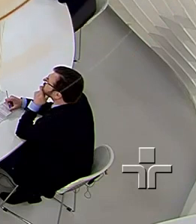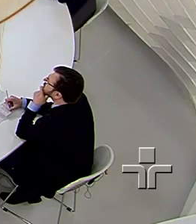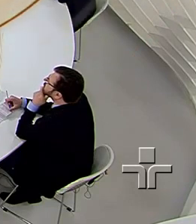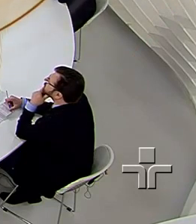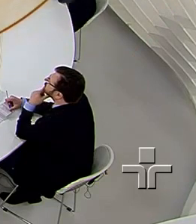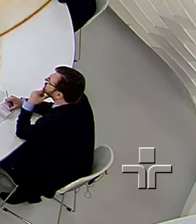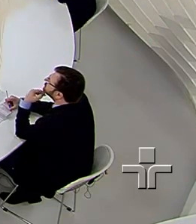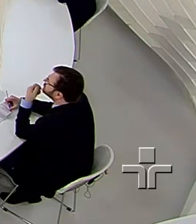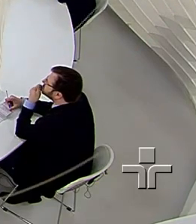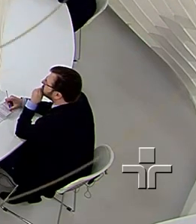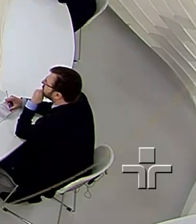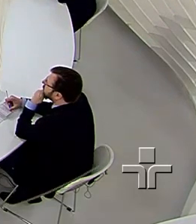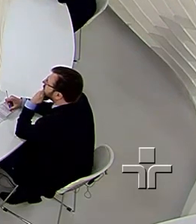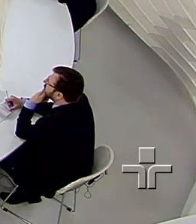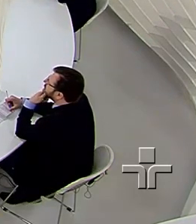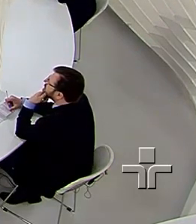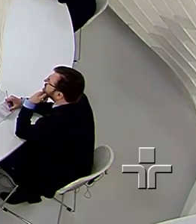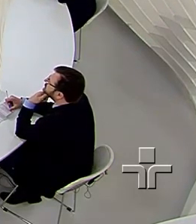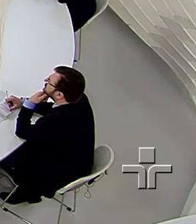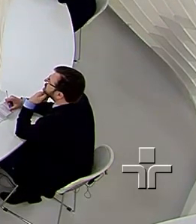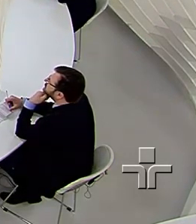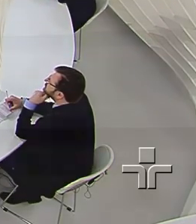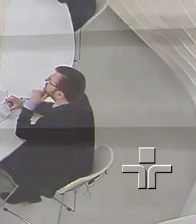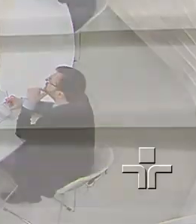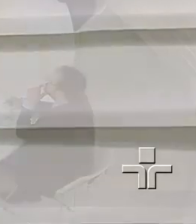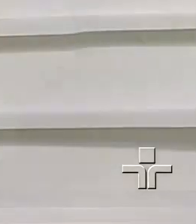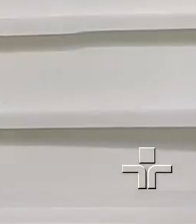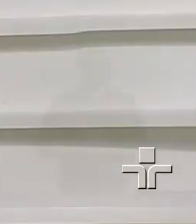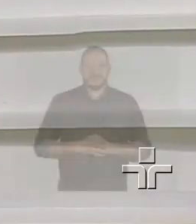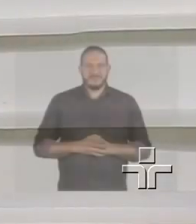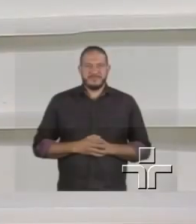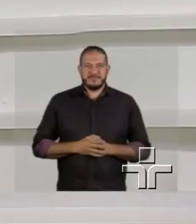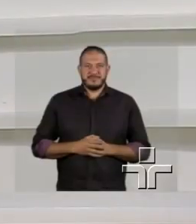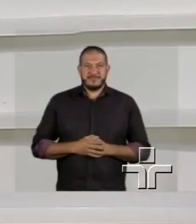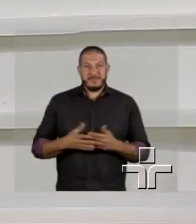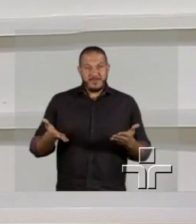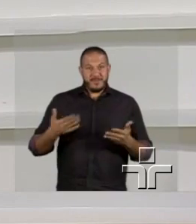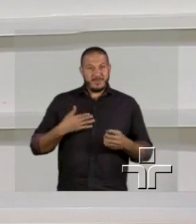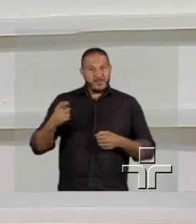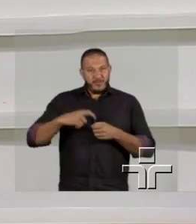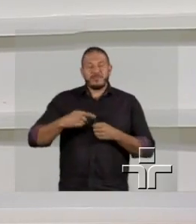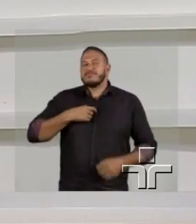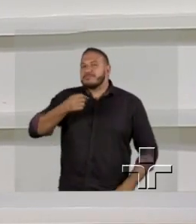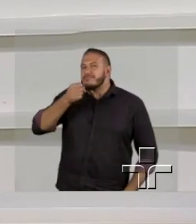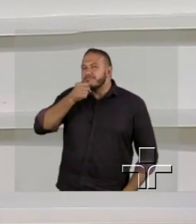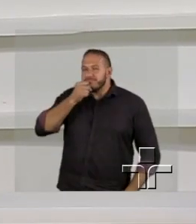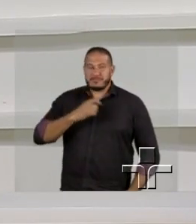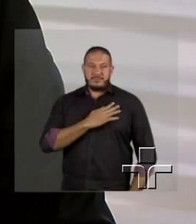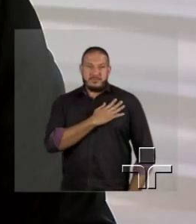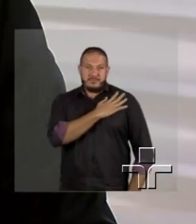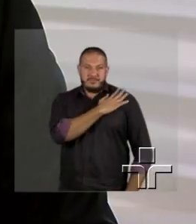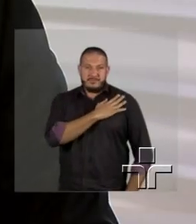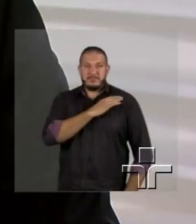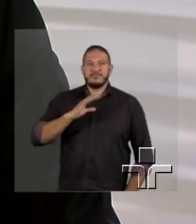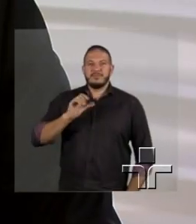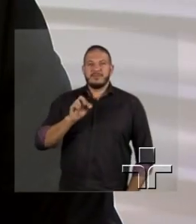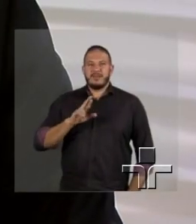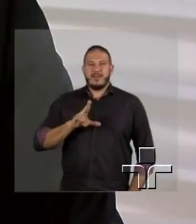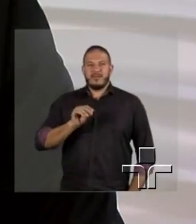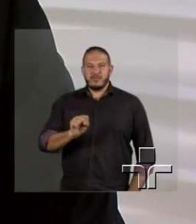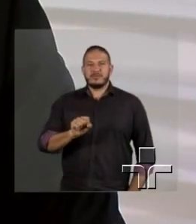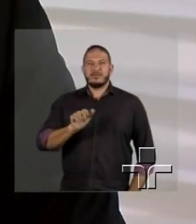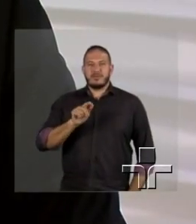acho que a gente não deve associar. A disciplina de venda e de uso de